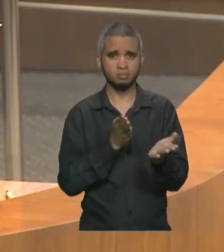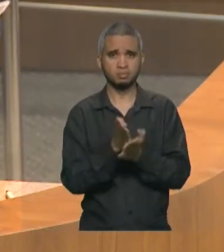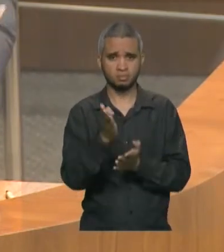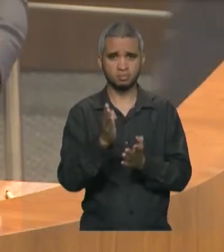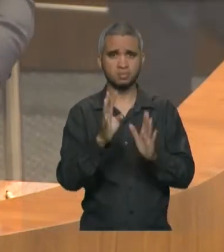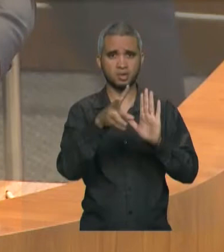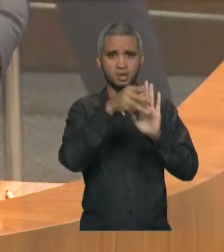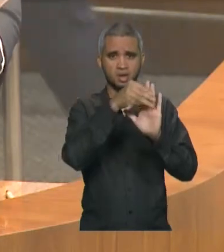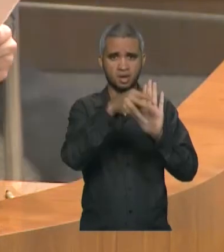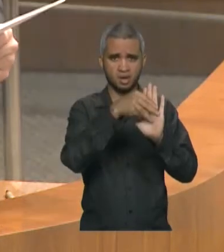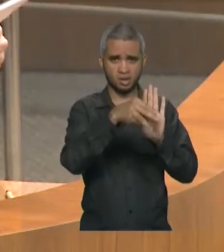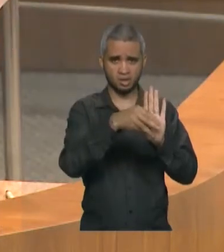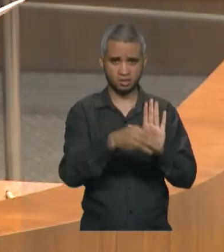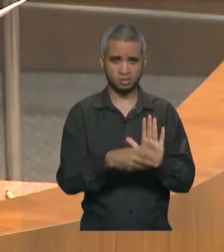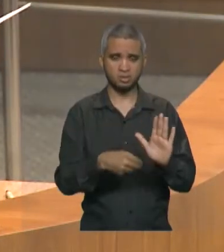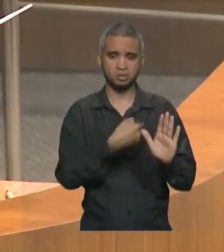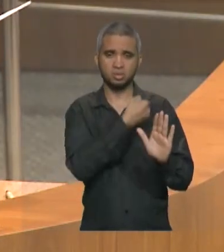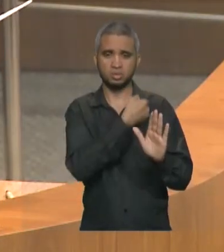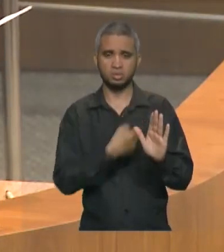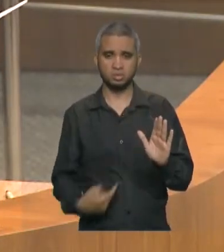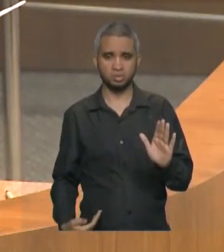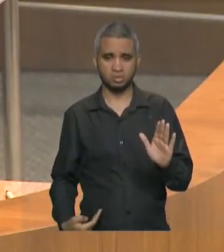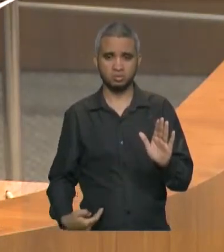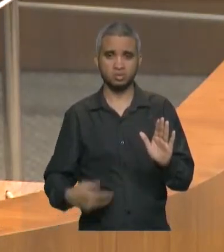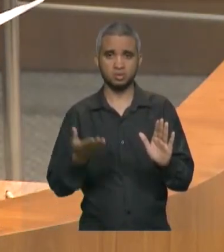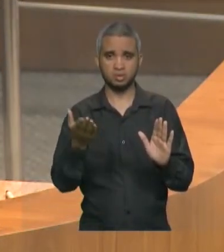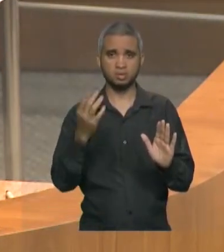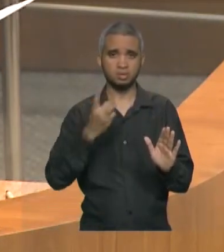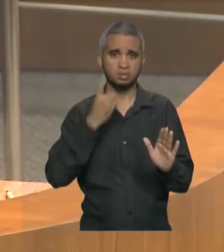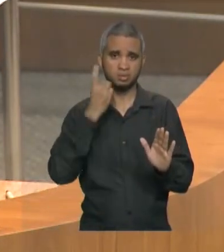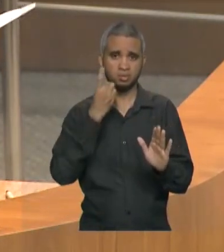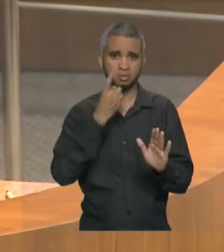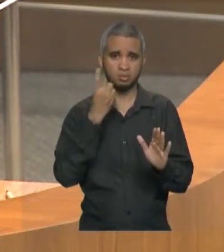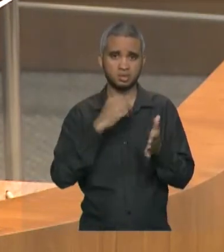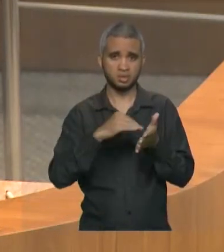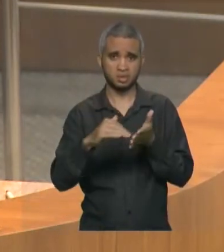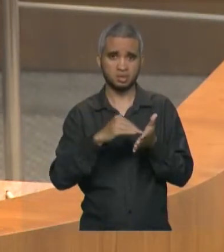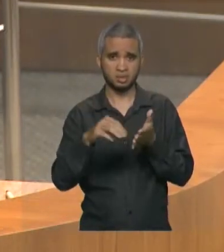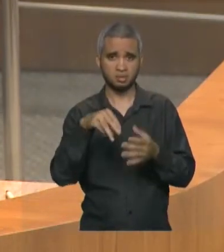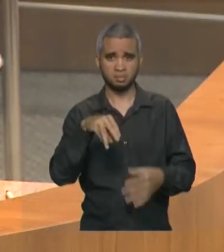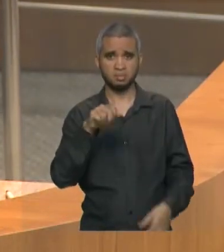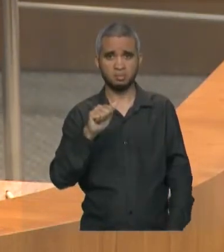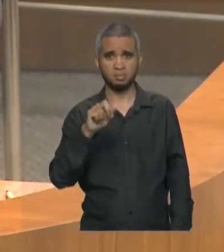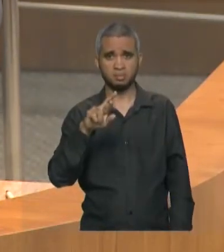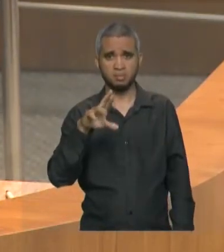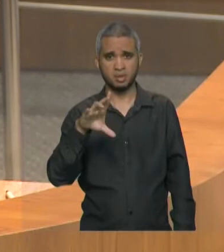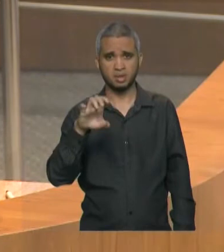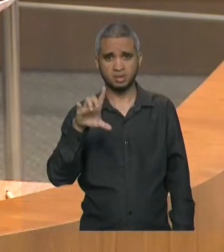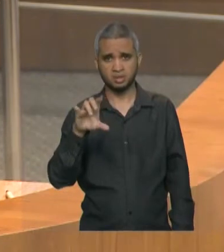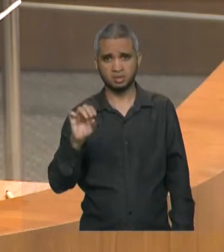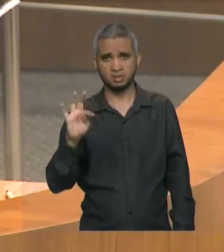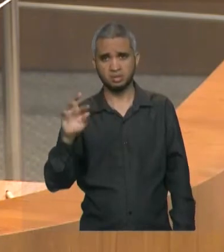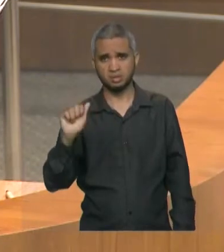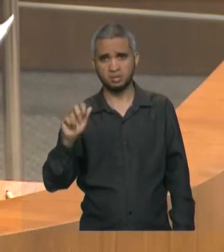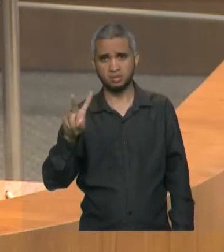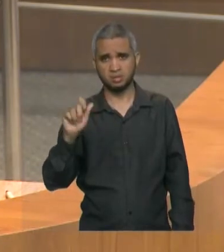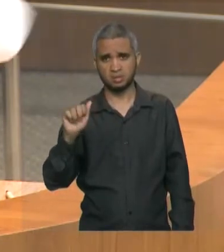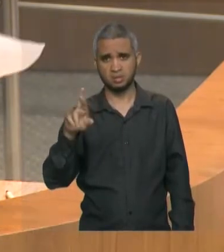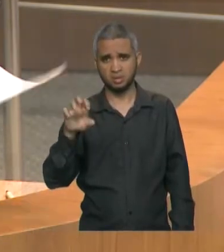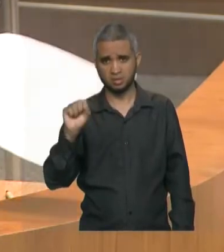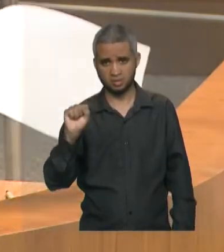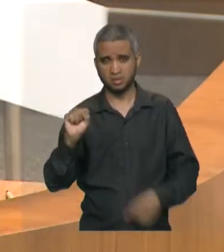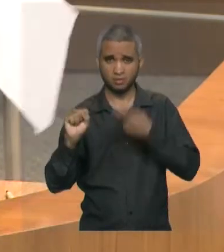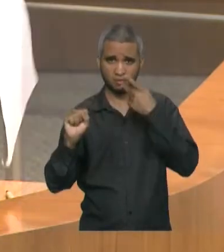E o governo do Estado, aqui, o deputado Marcelo Tavares, secretário, já disse que vai liberar nossas emendas. Vai ajudar